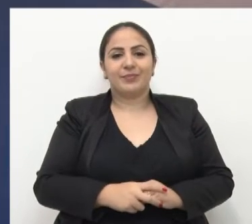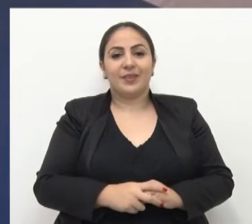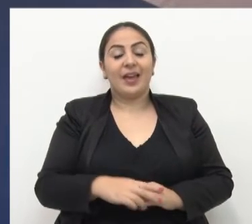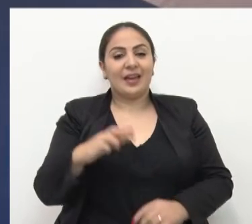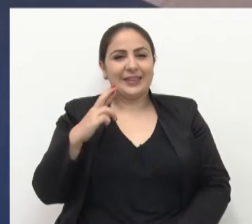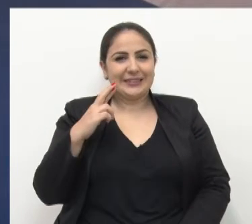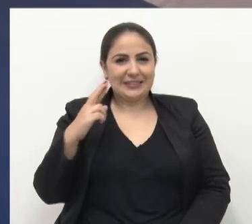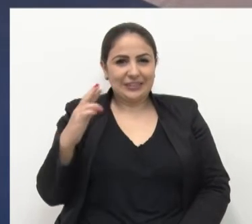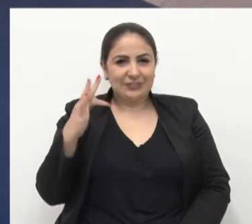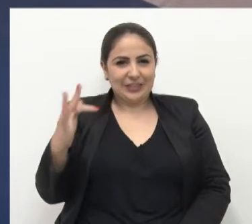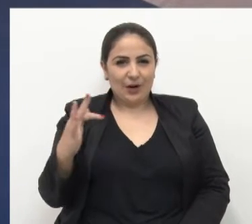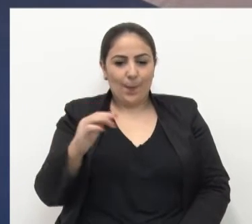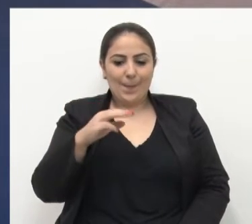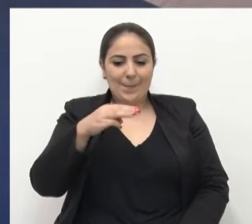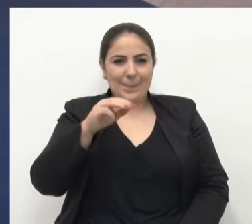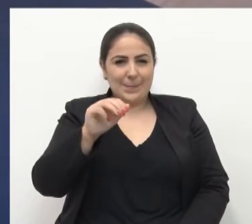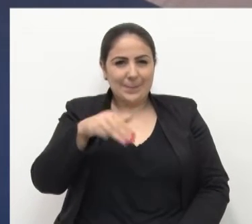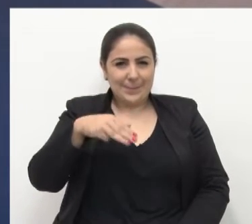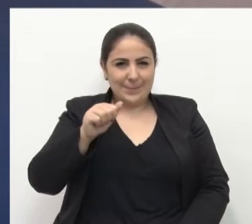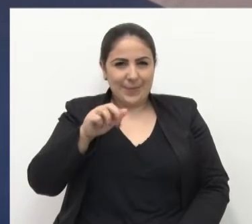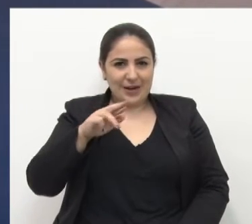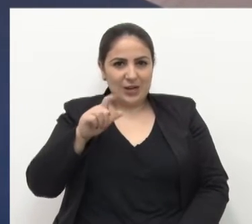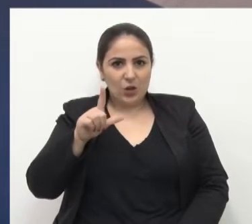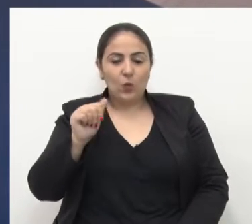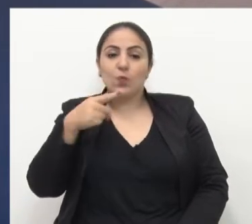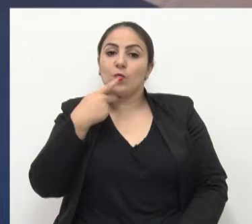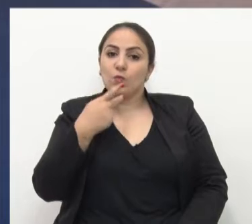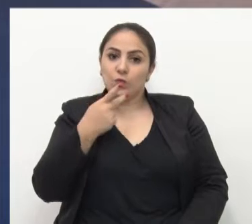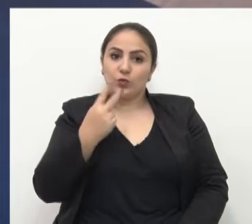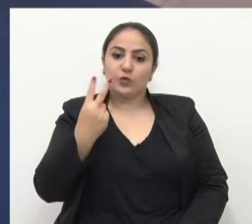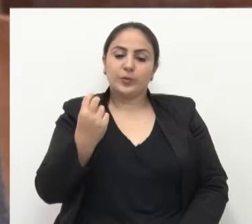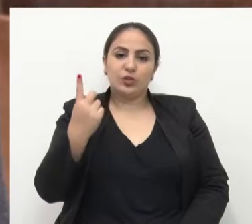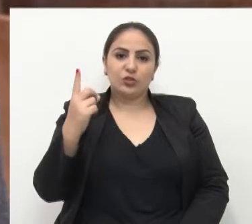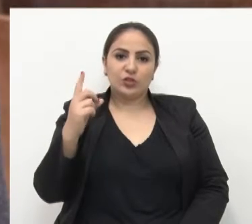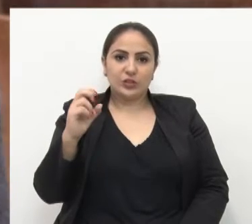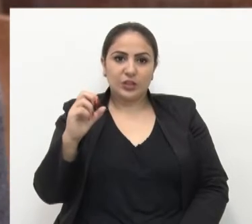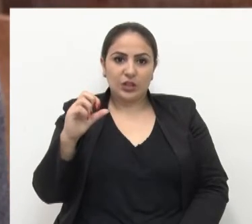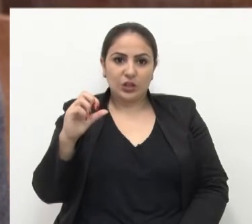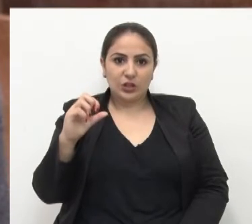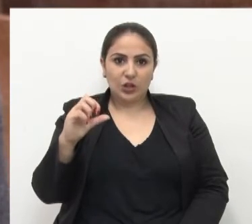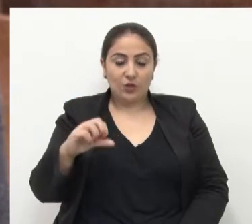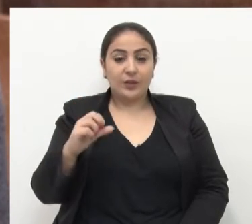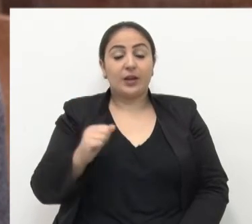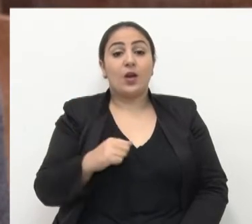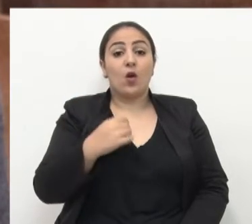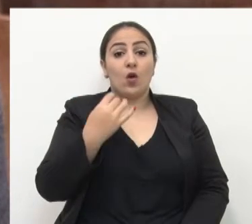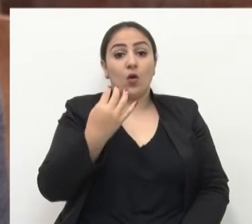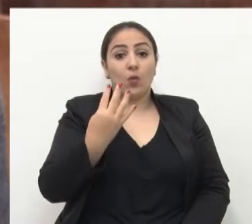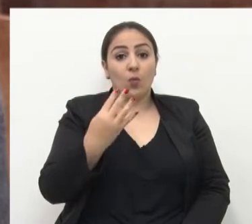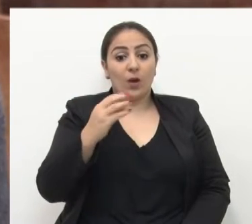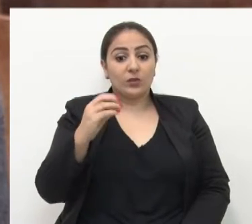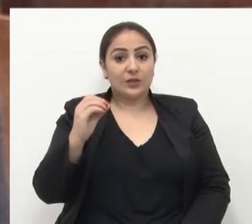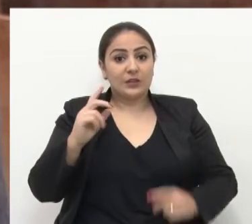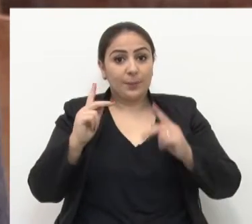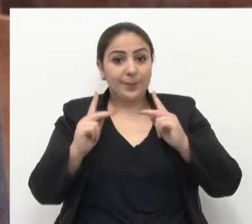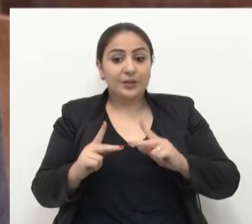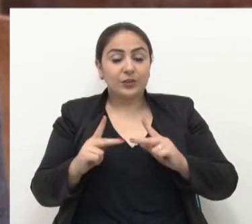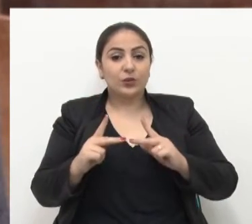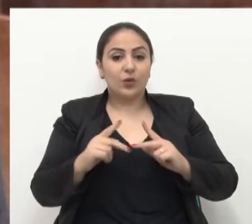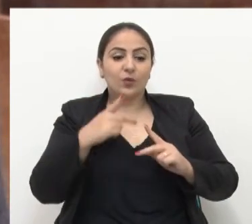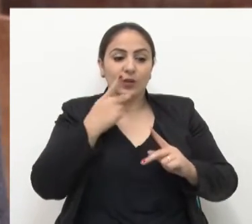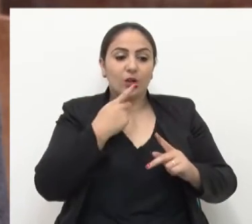federal marlon batista moraes disse que em 2019 cerca de 400 pessoas físicas fizeram